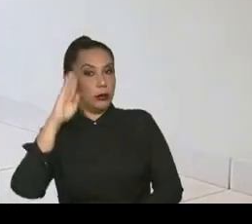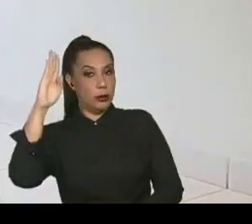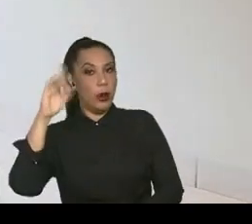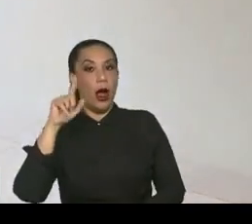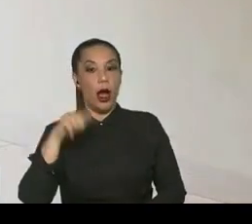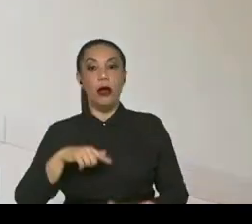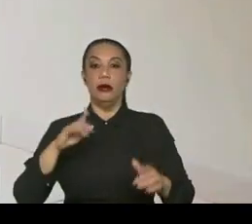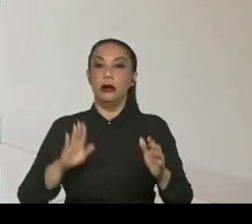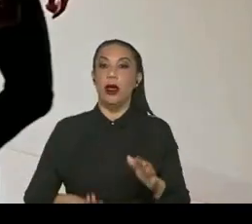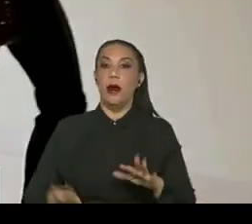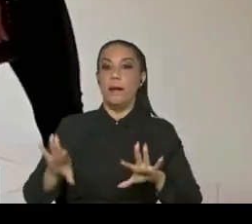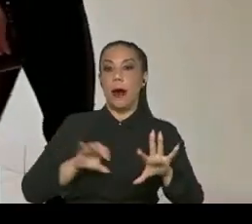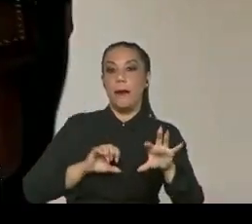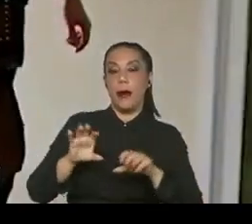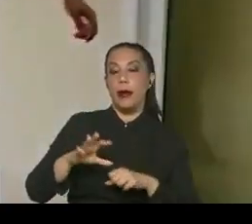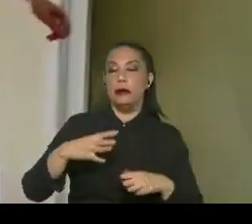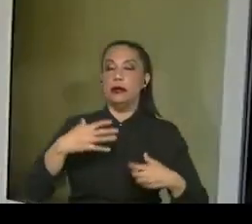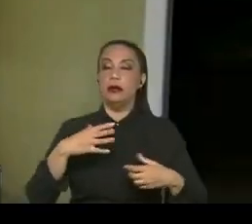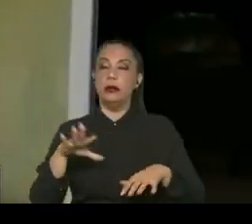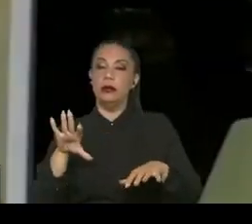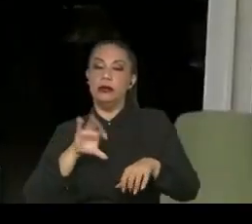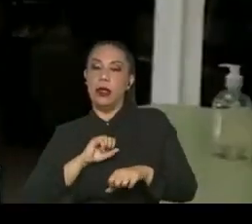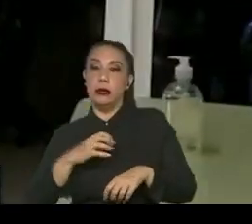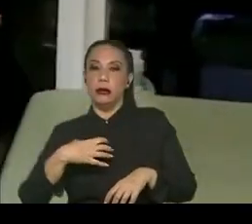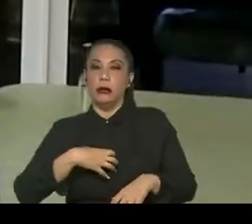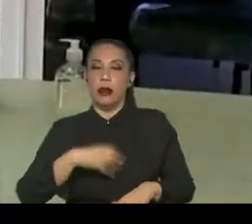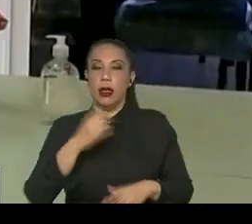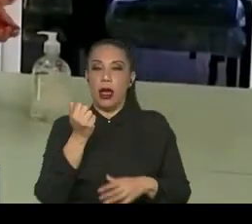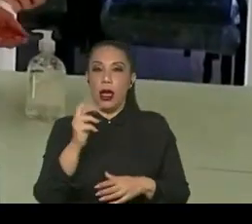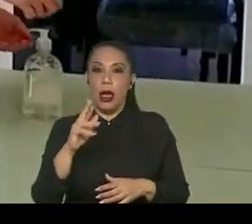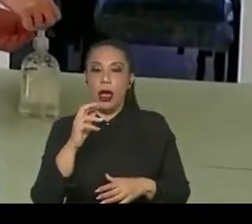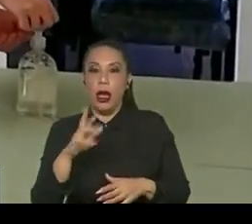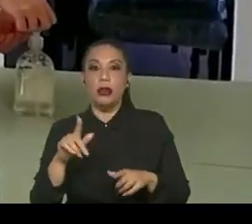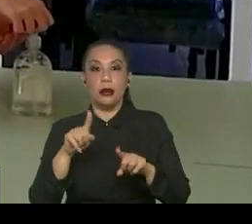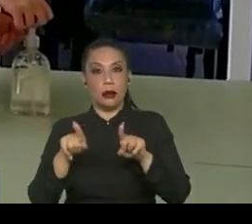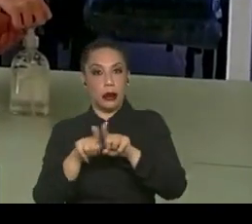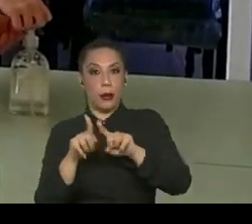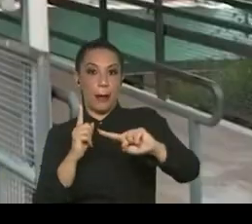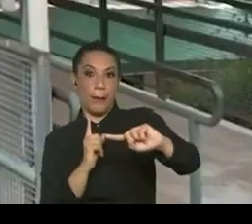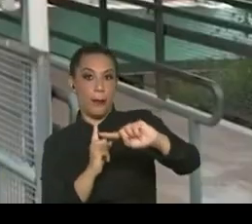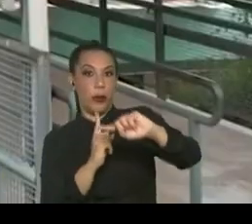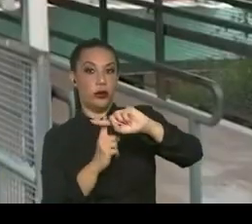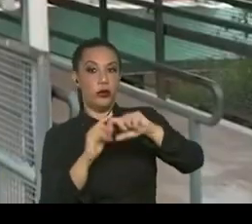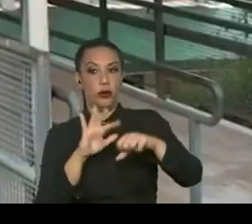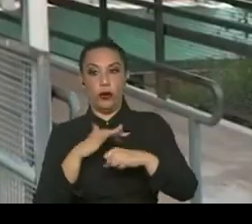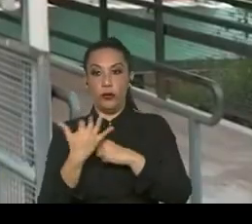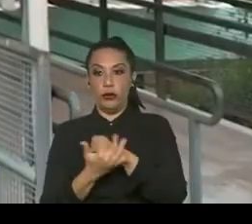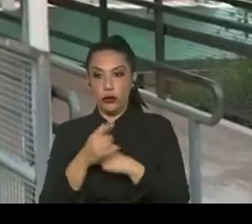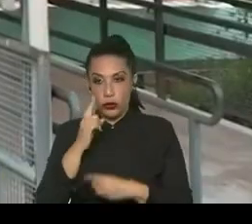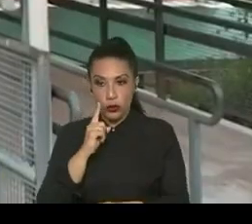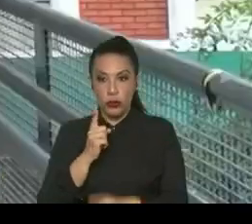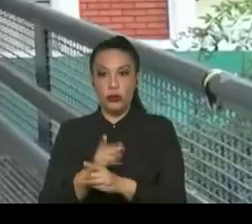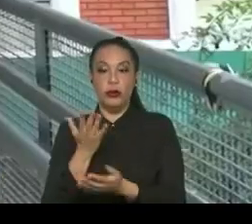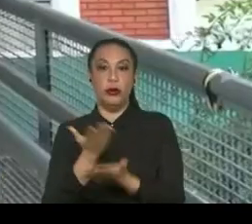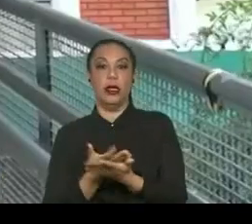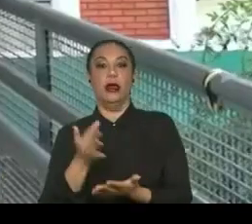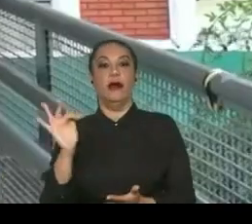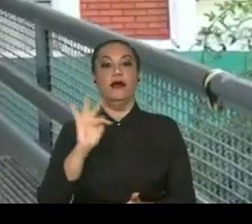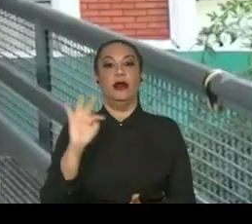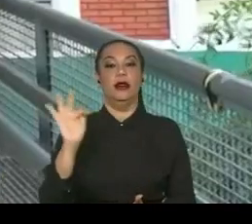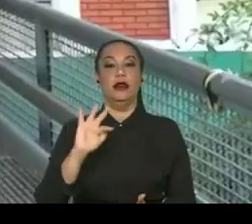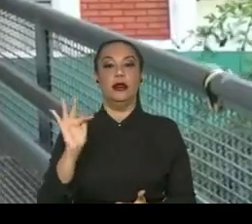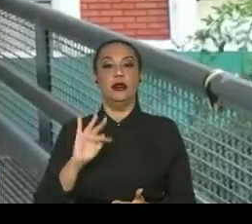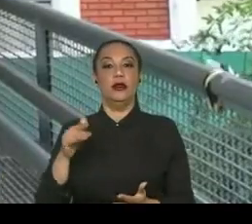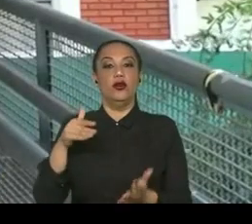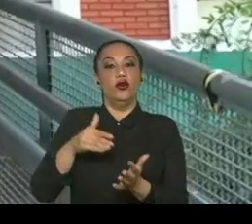do aumento de pessoas com sintomas respiratórios e casos positivos de Covid-19 identificados na faculdade nas últimas